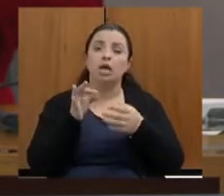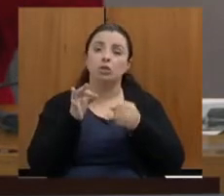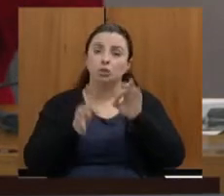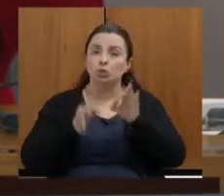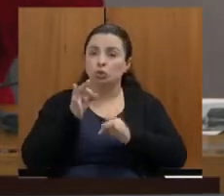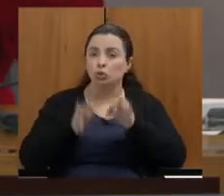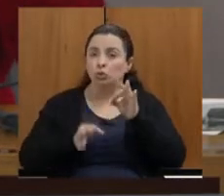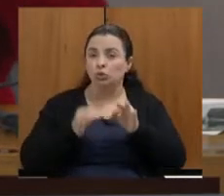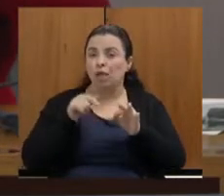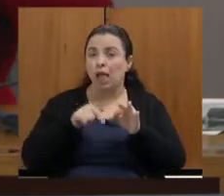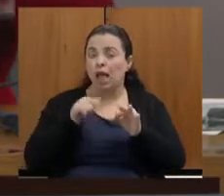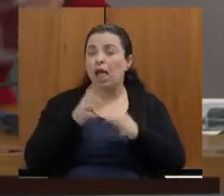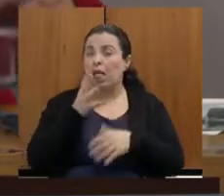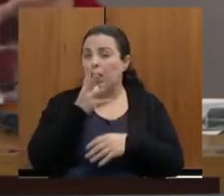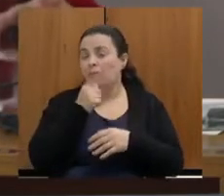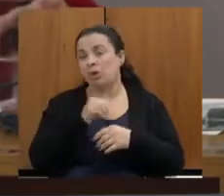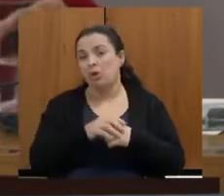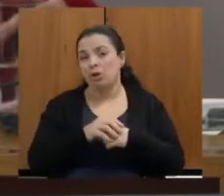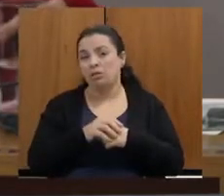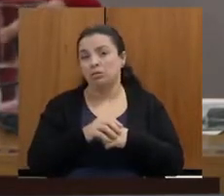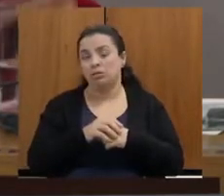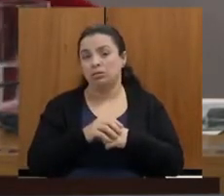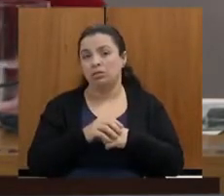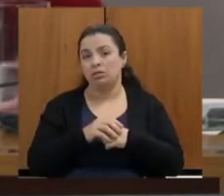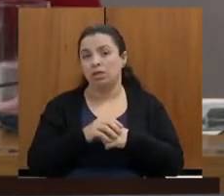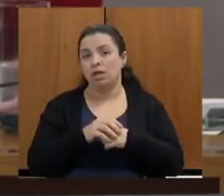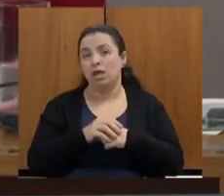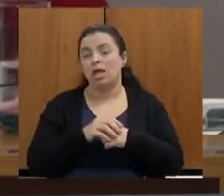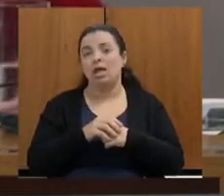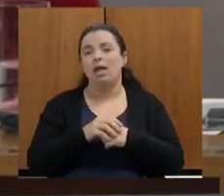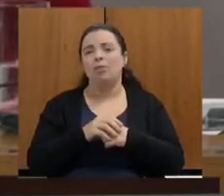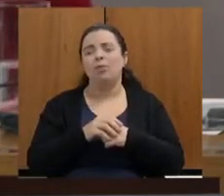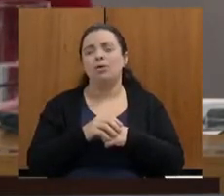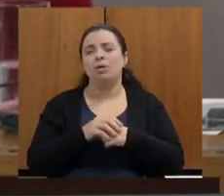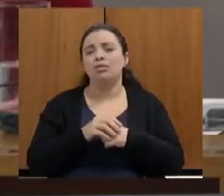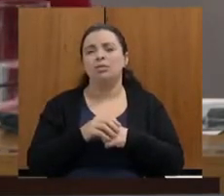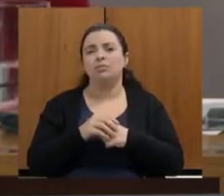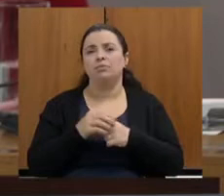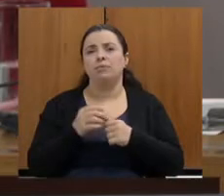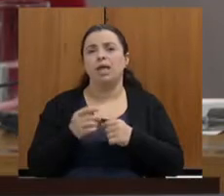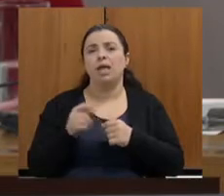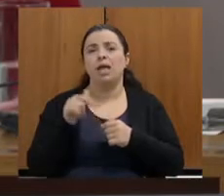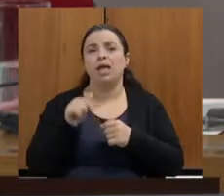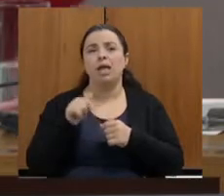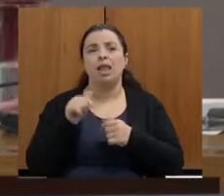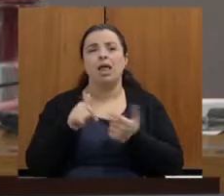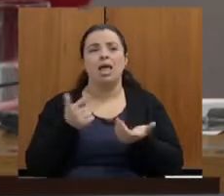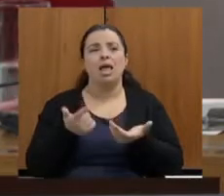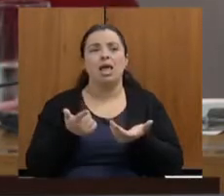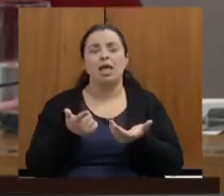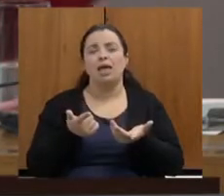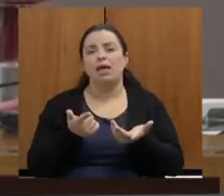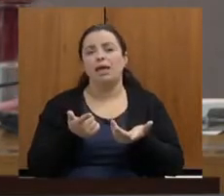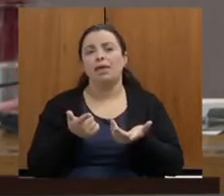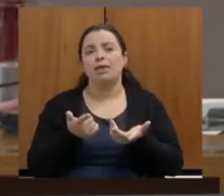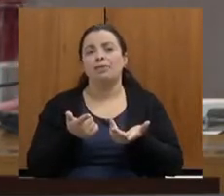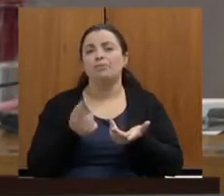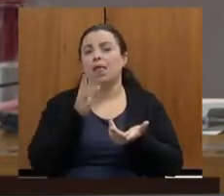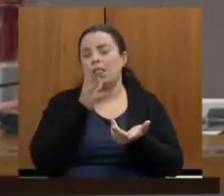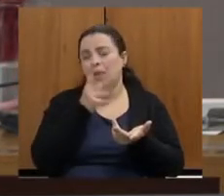justiça é morosa mas é morosa para os grandes que tem excelentes escritório de advocacia enrolam aqui enrolam ali